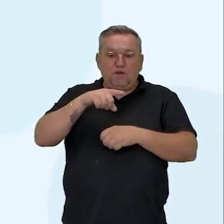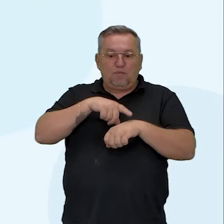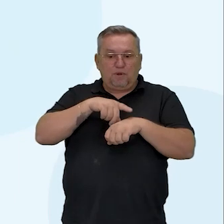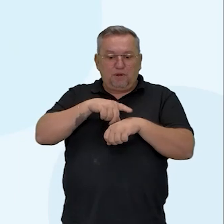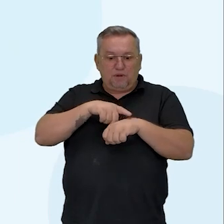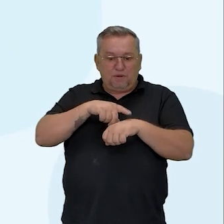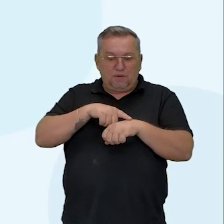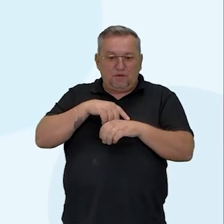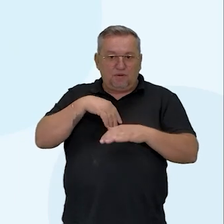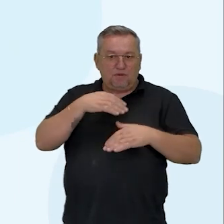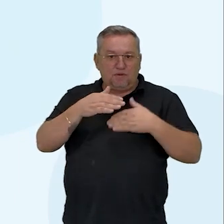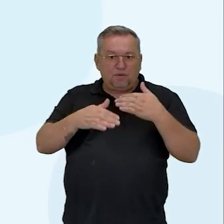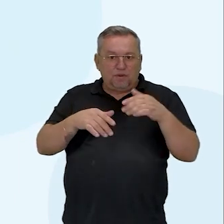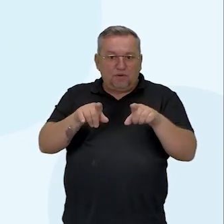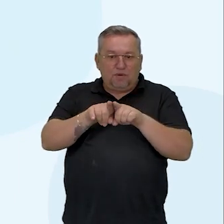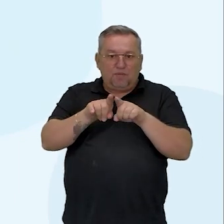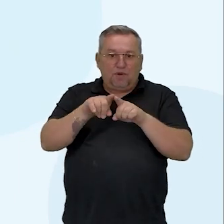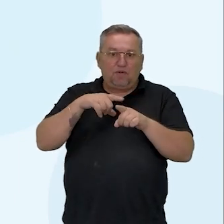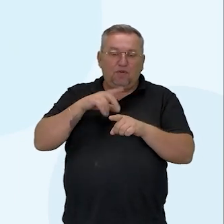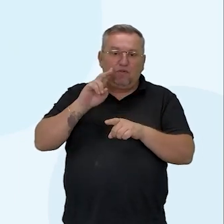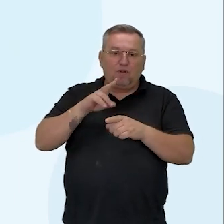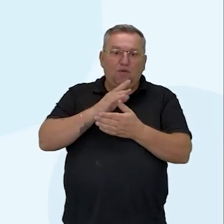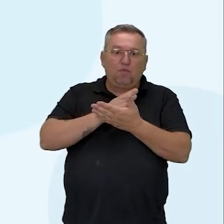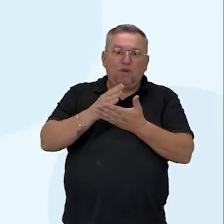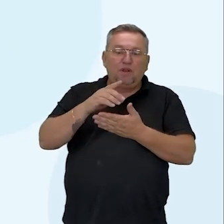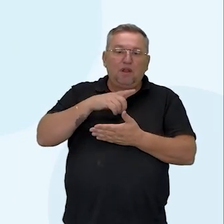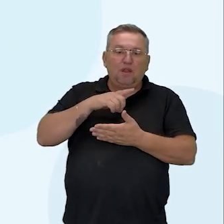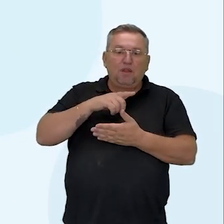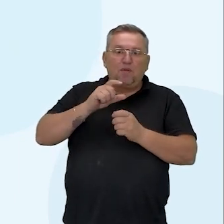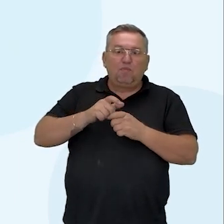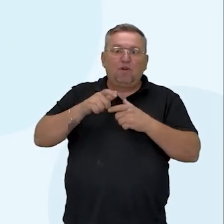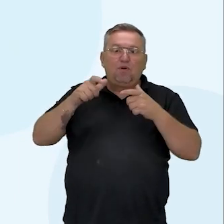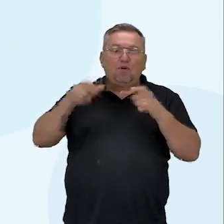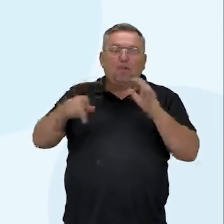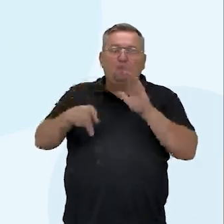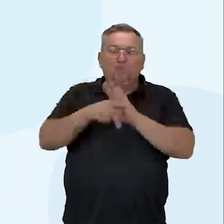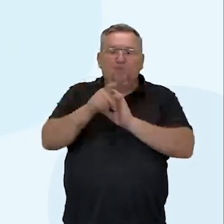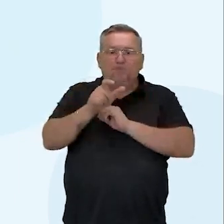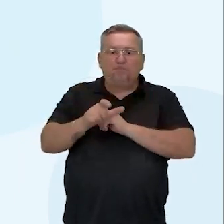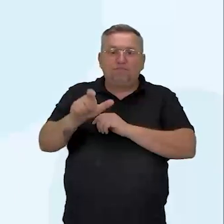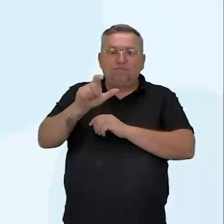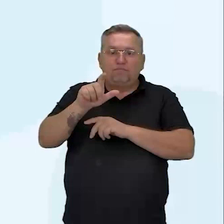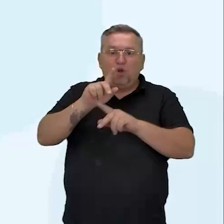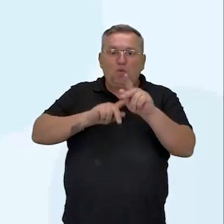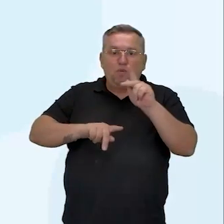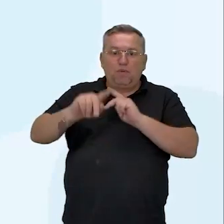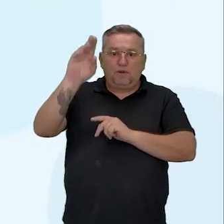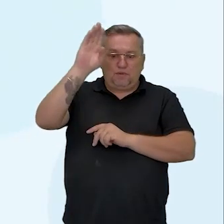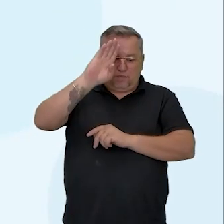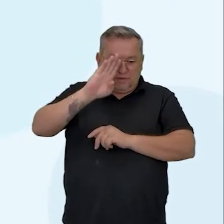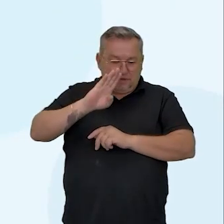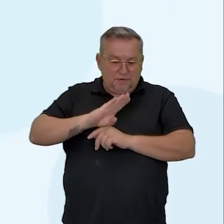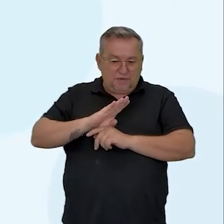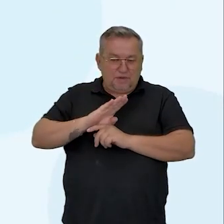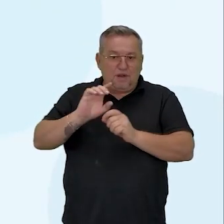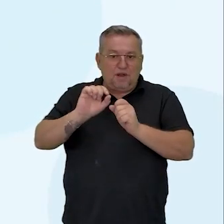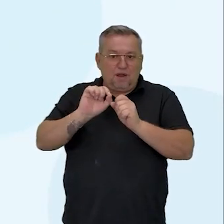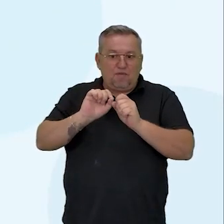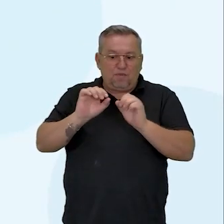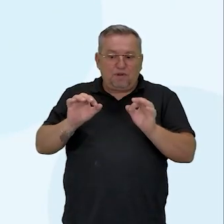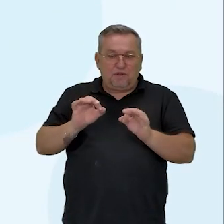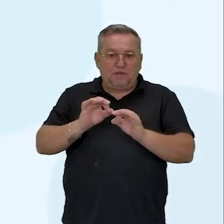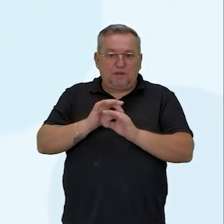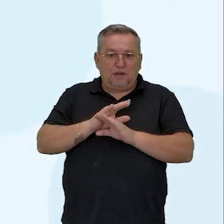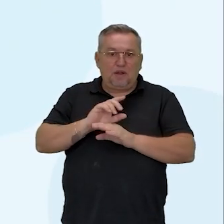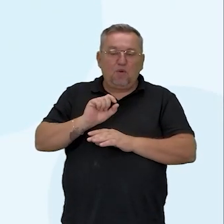de desenvolvimentismo, a gente já começa a ter a maior parte da população brasileira alfabetizada. O